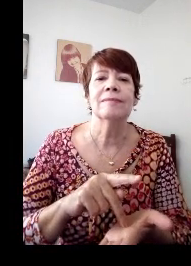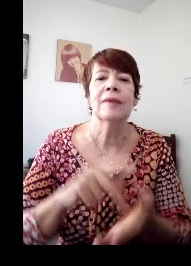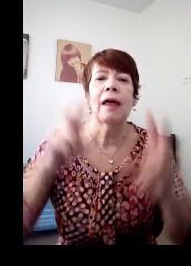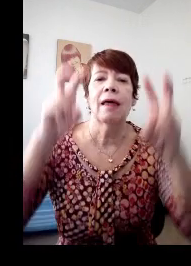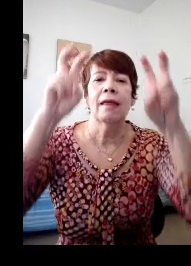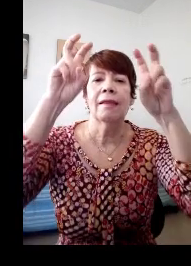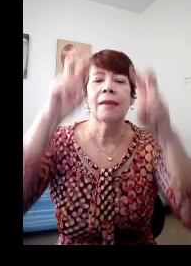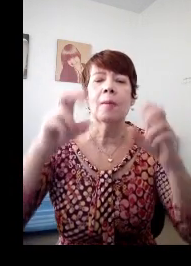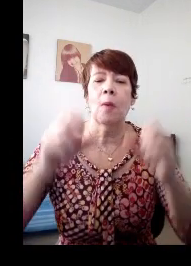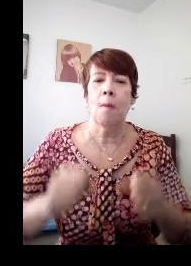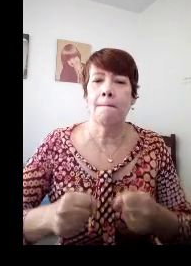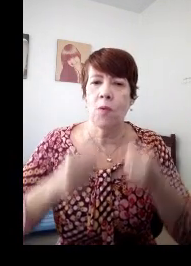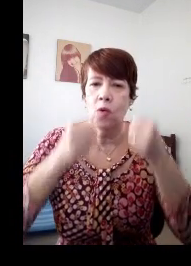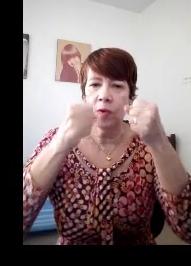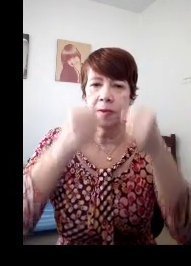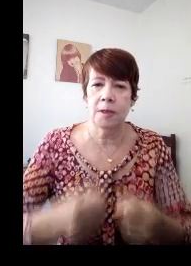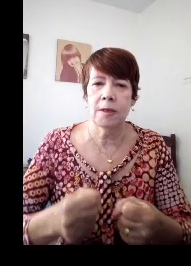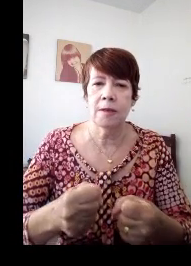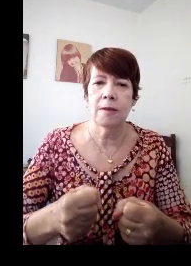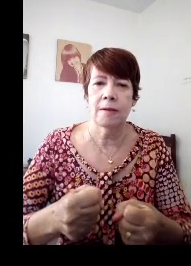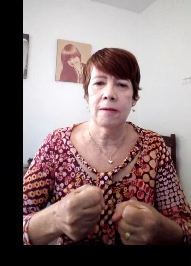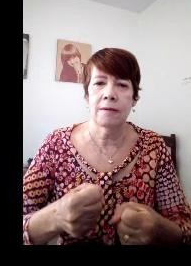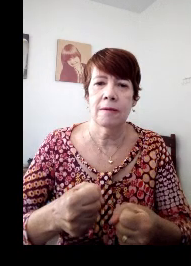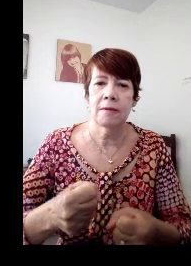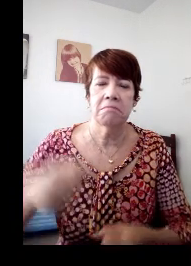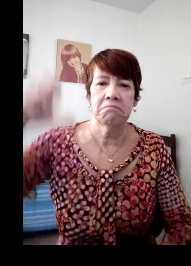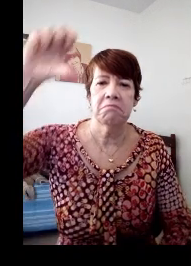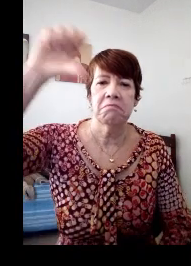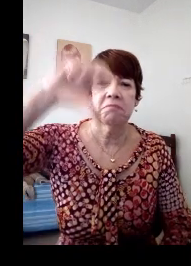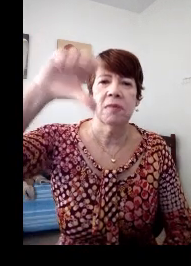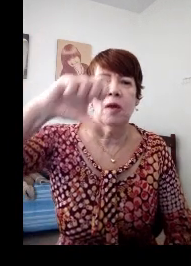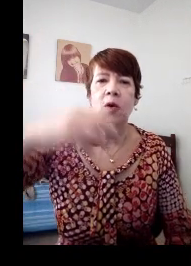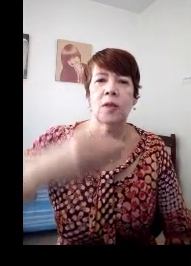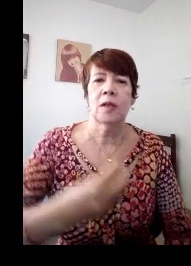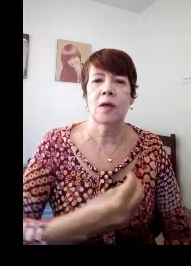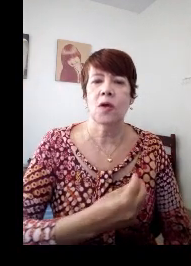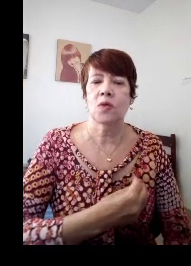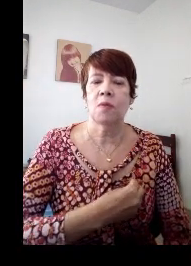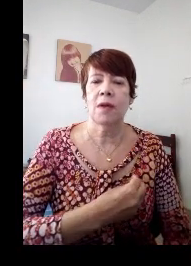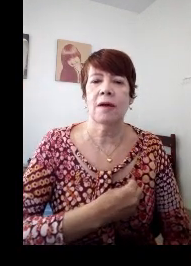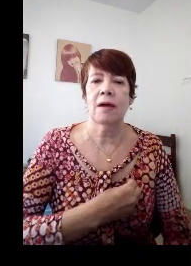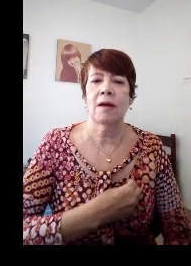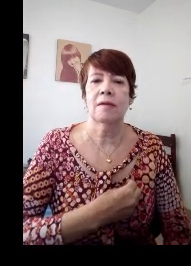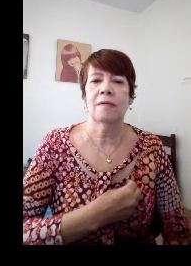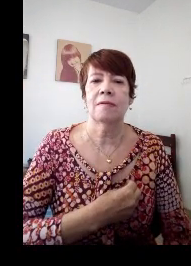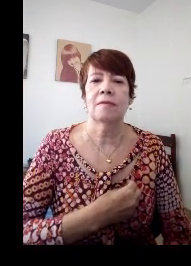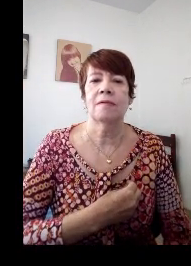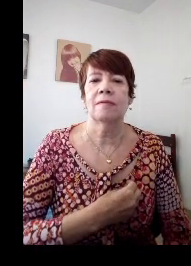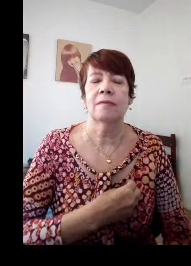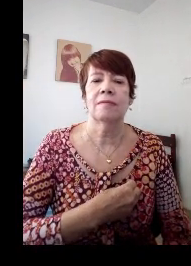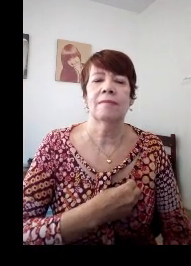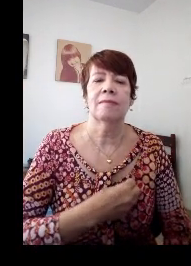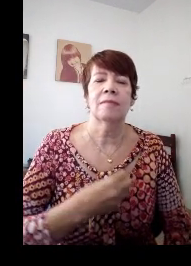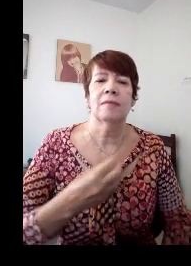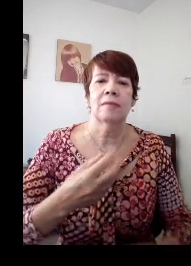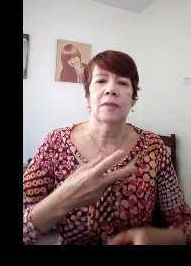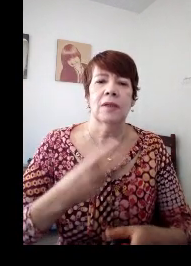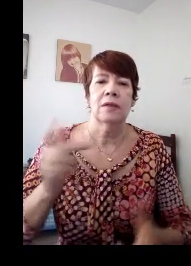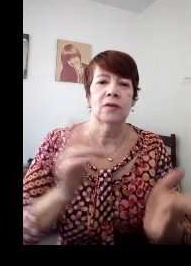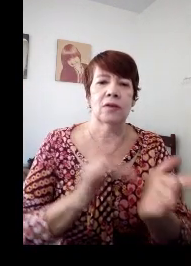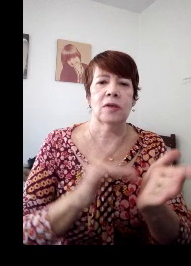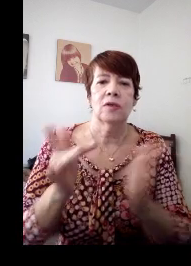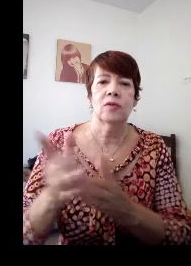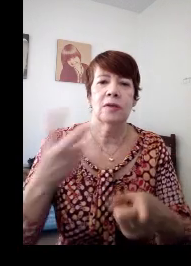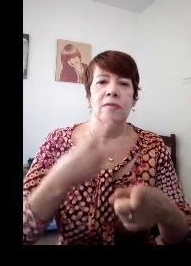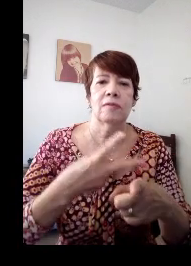poder e a derrota do pecado. É o poder e a derrota do pecado.